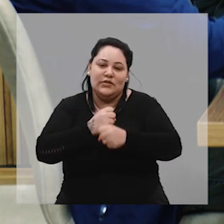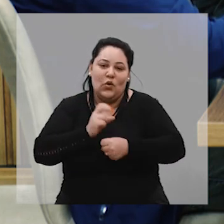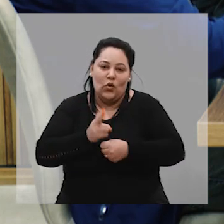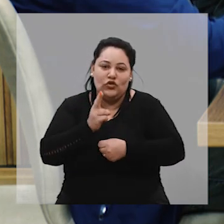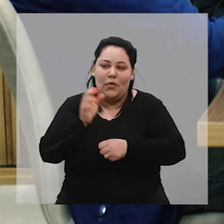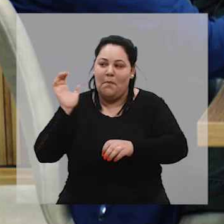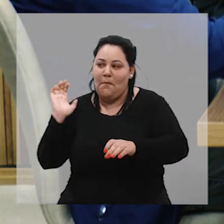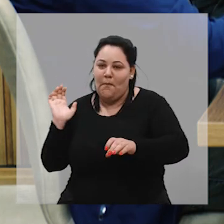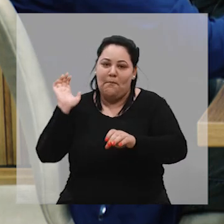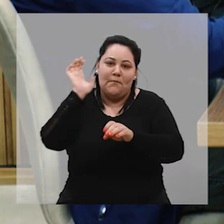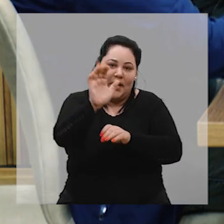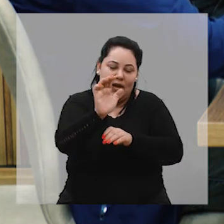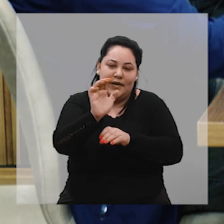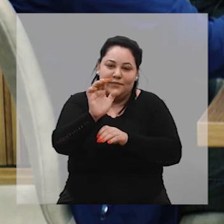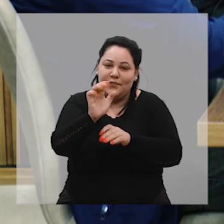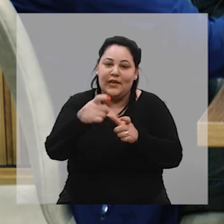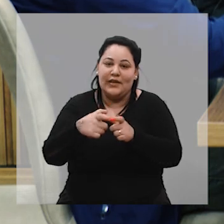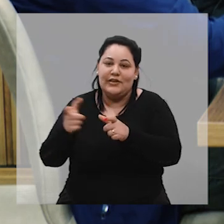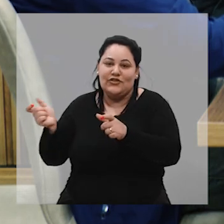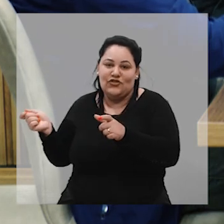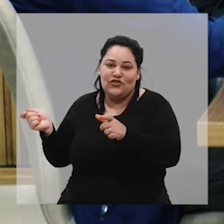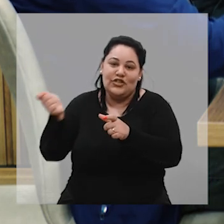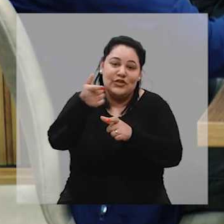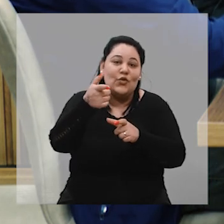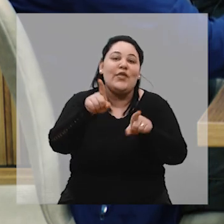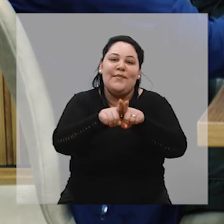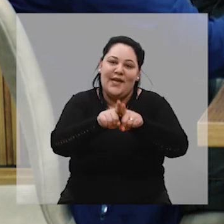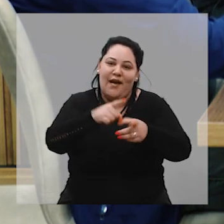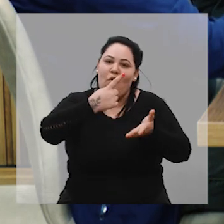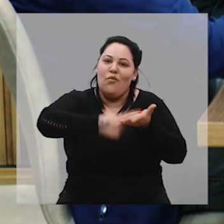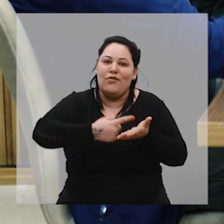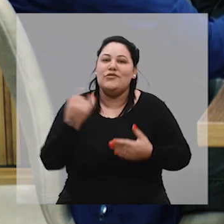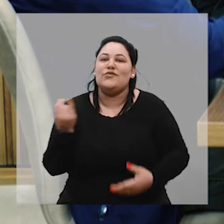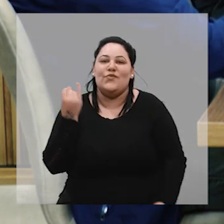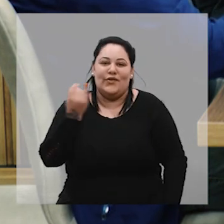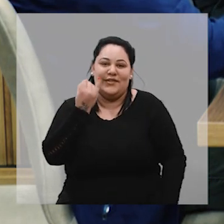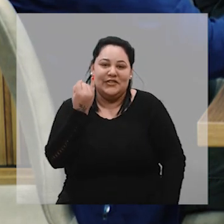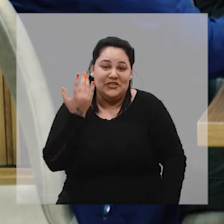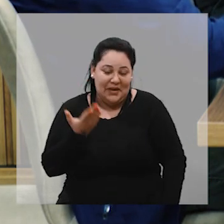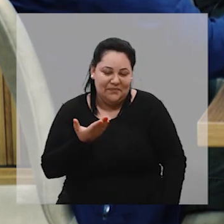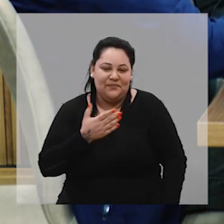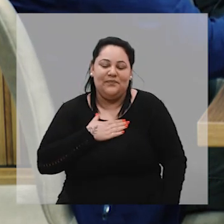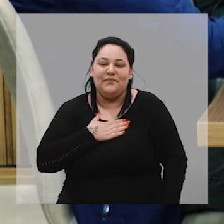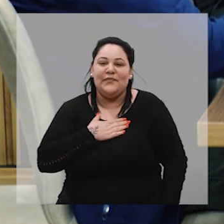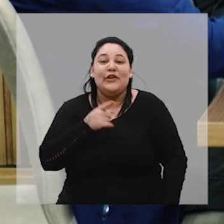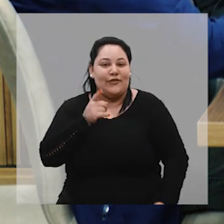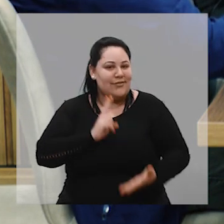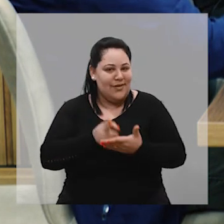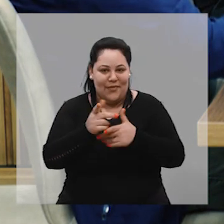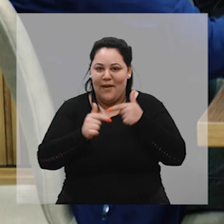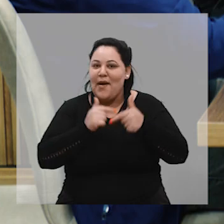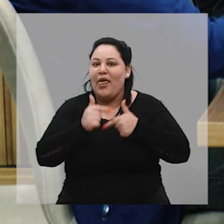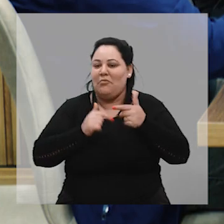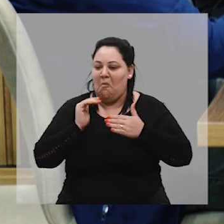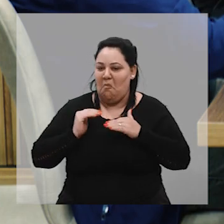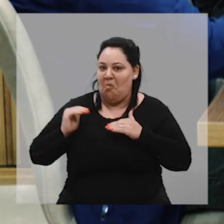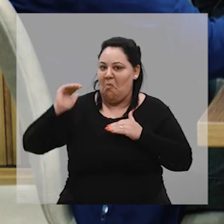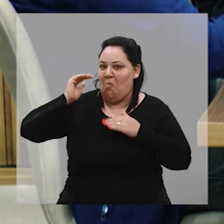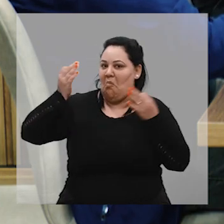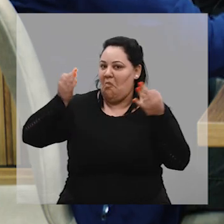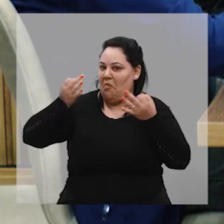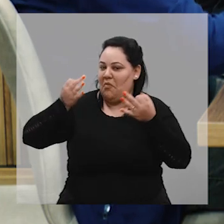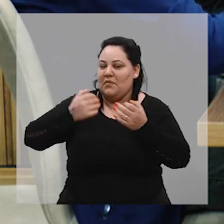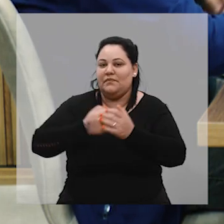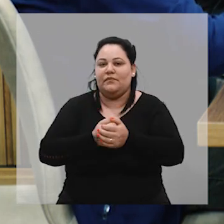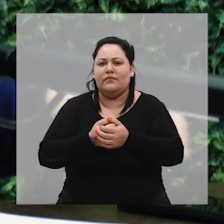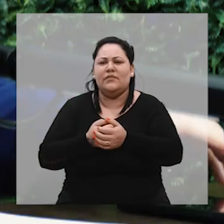arremesso de peso, 1º ano no lançamento de disco, é uma grande conquista. O que a gente observa é que tu tá sempre performando em alto nível, né? Cara,